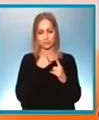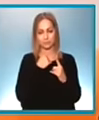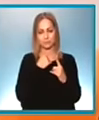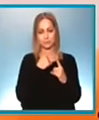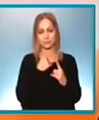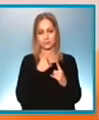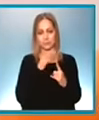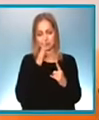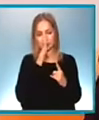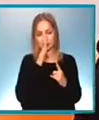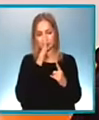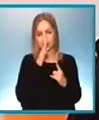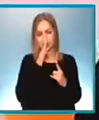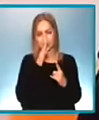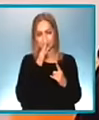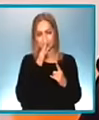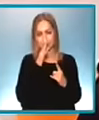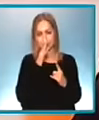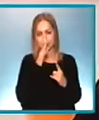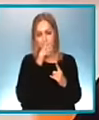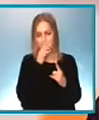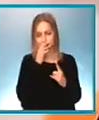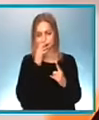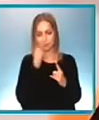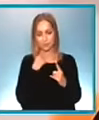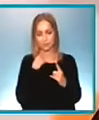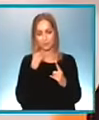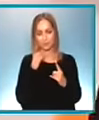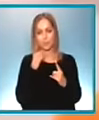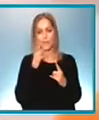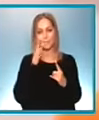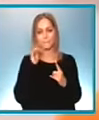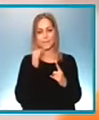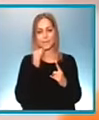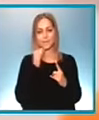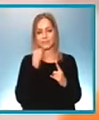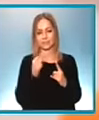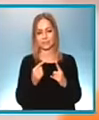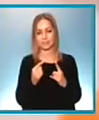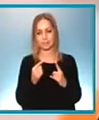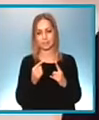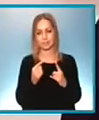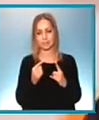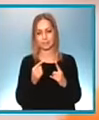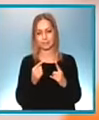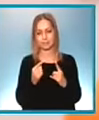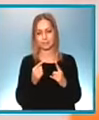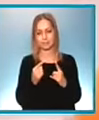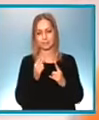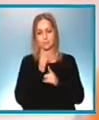se eu ia de pensar o que é que ele, se eu devia adivinhar o que ele ia dizer, ele dizia mesmo